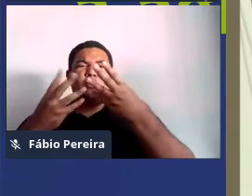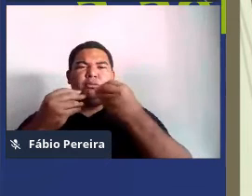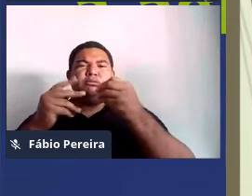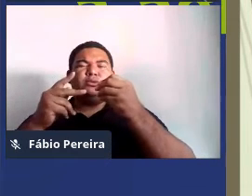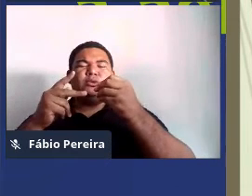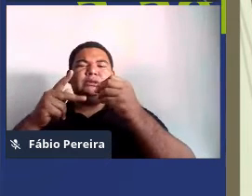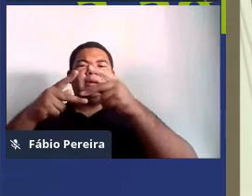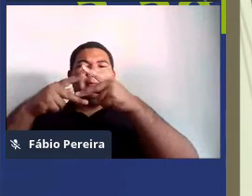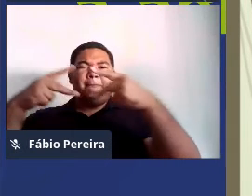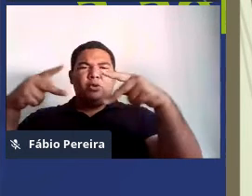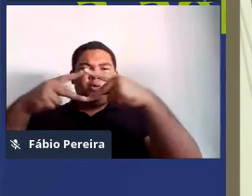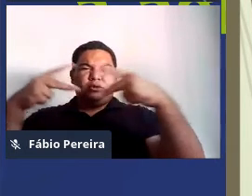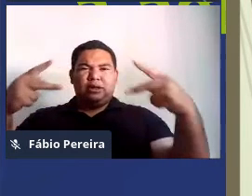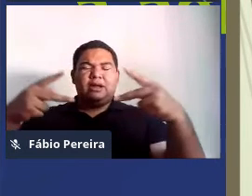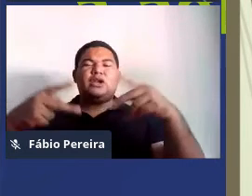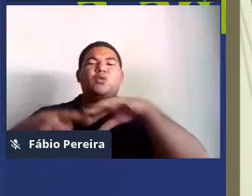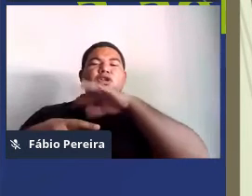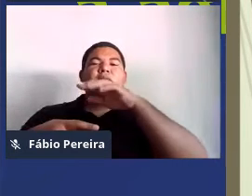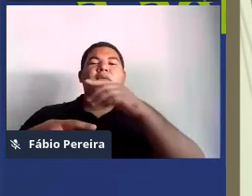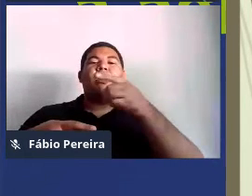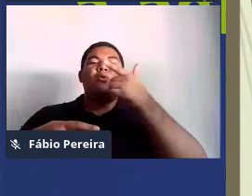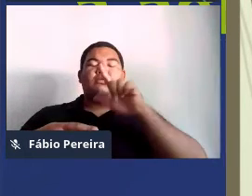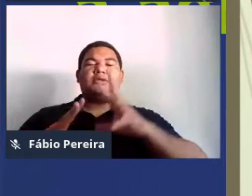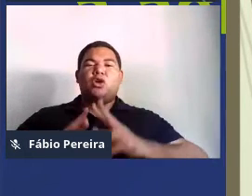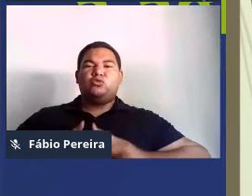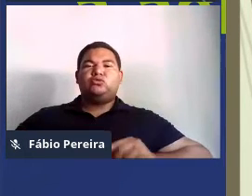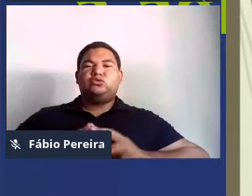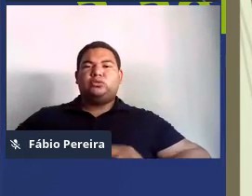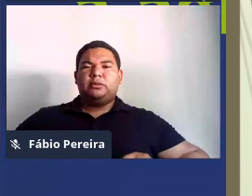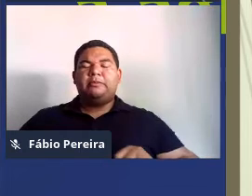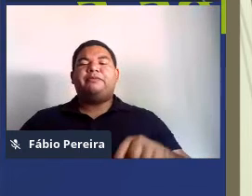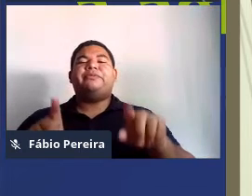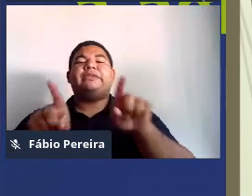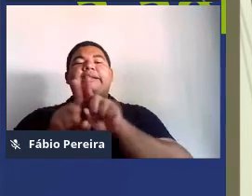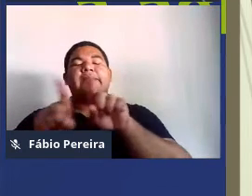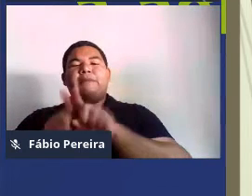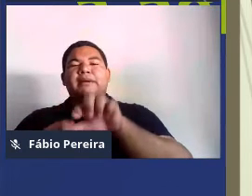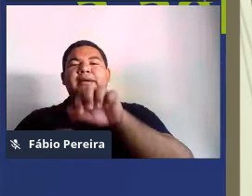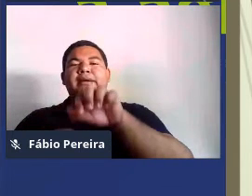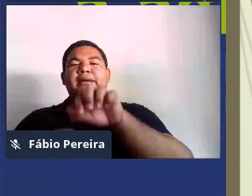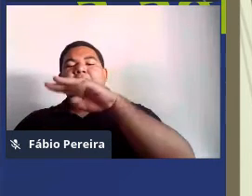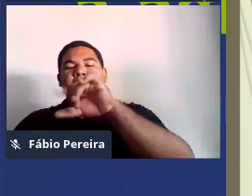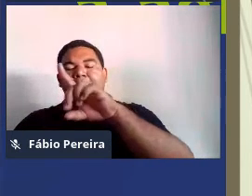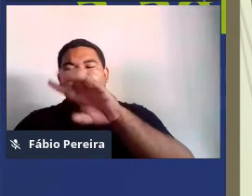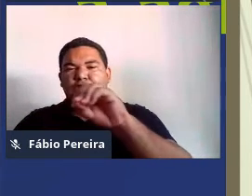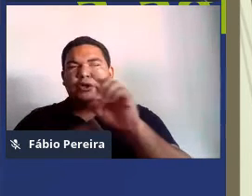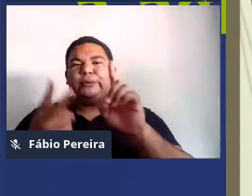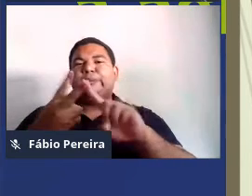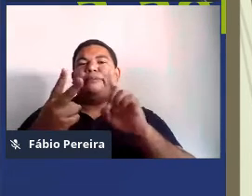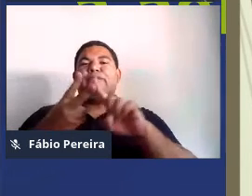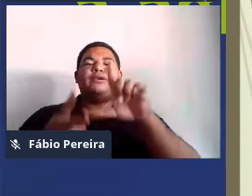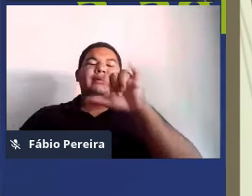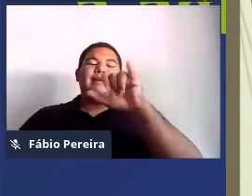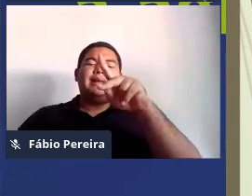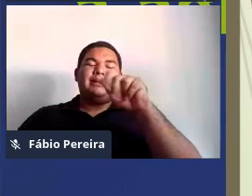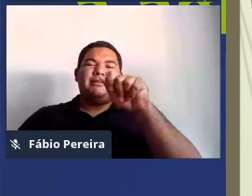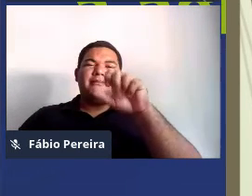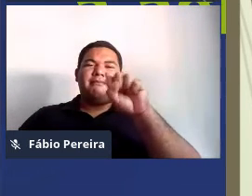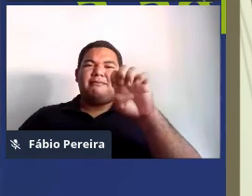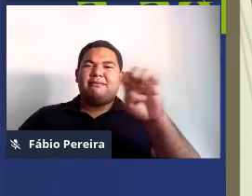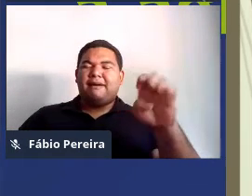têm enzimas digestivas para digerir amido, quitina, celulose, lipases,